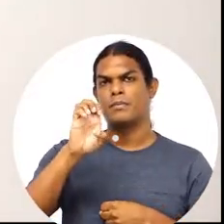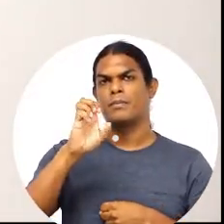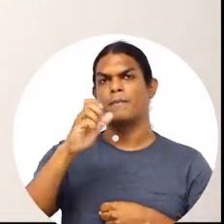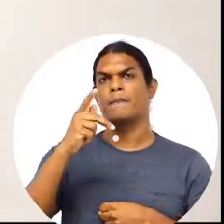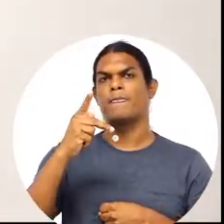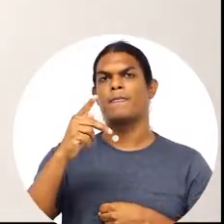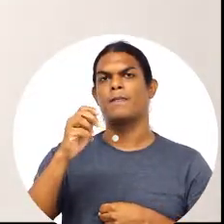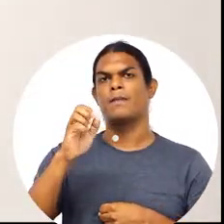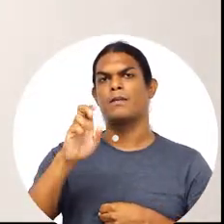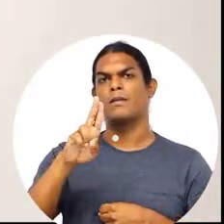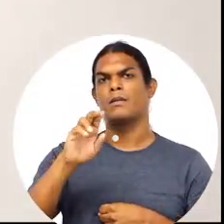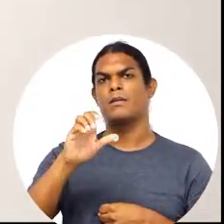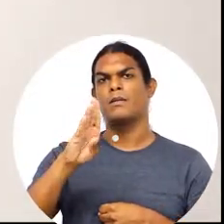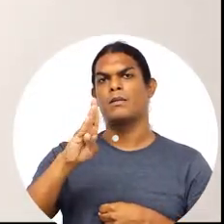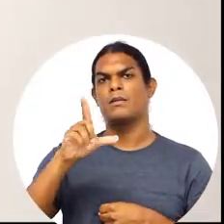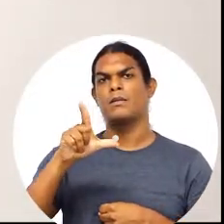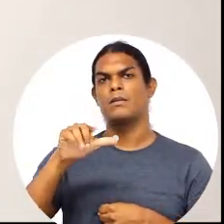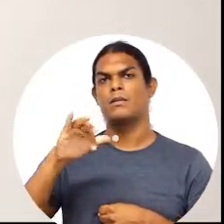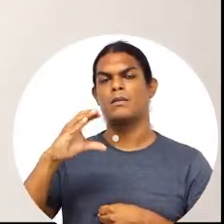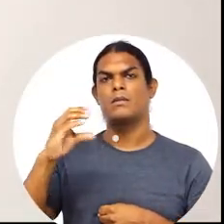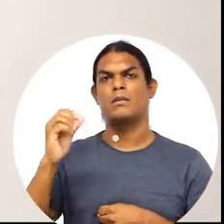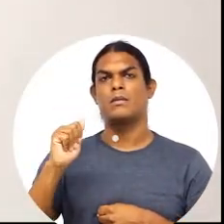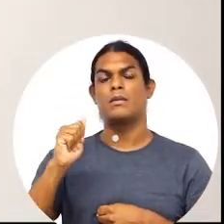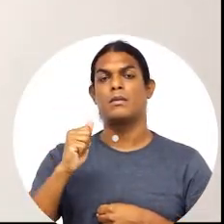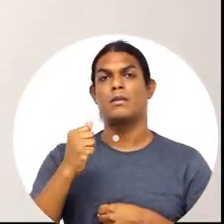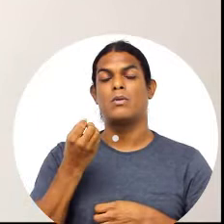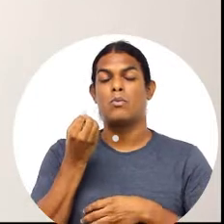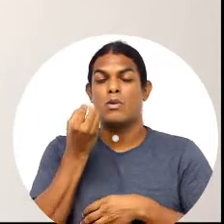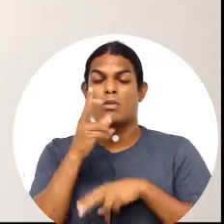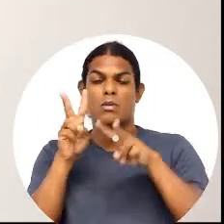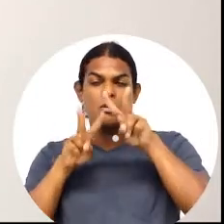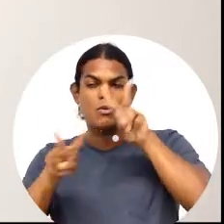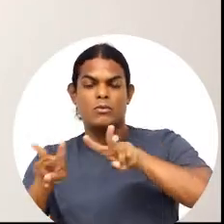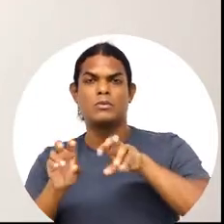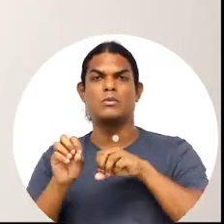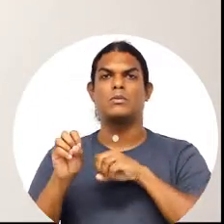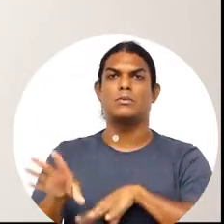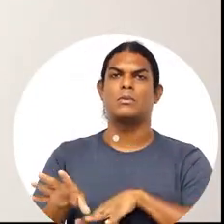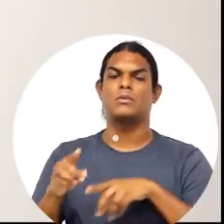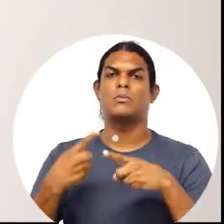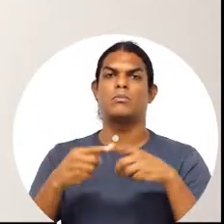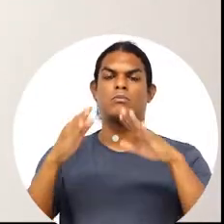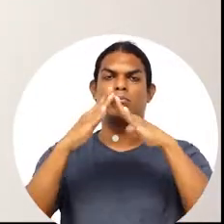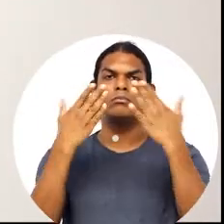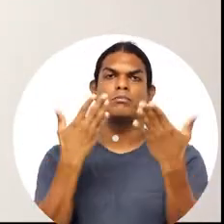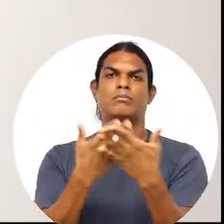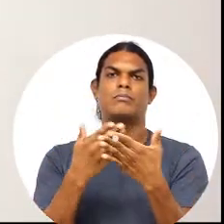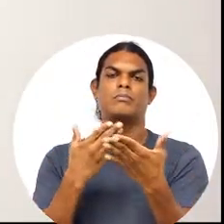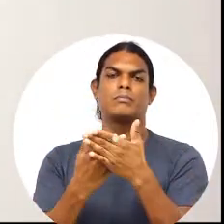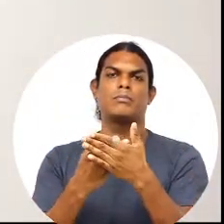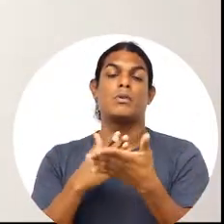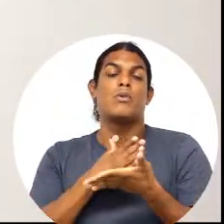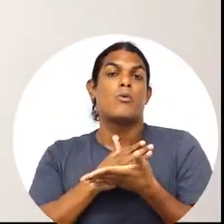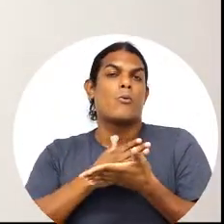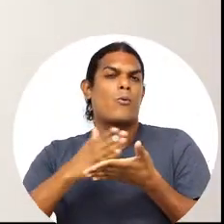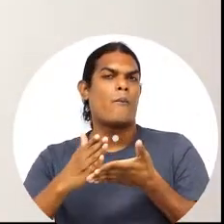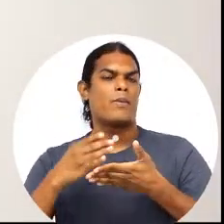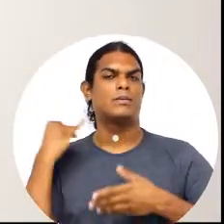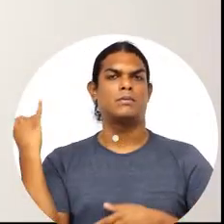educação. A escola passa a ser um grande celeiro, onde não